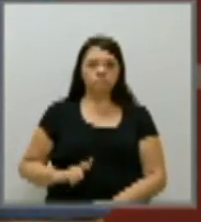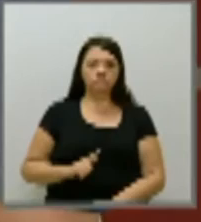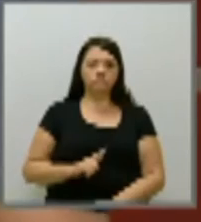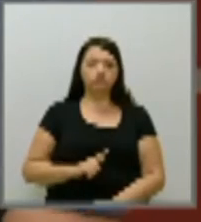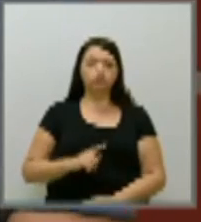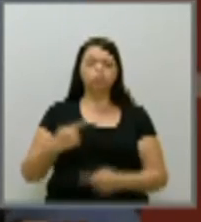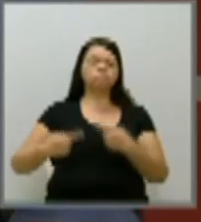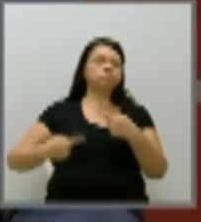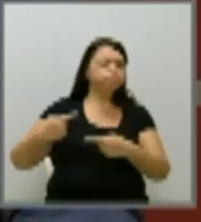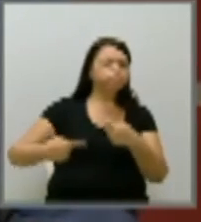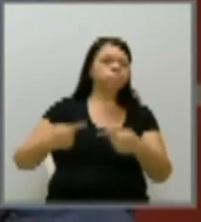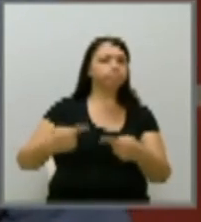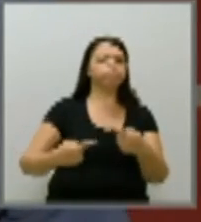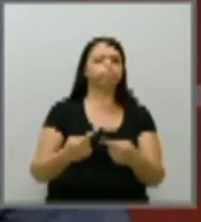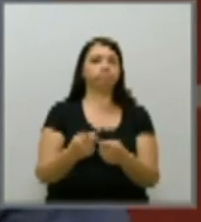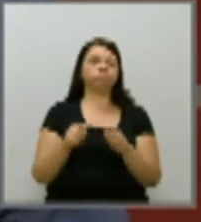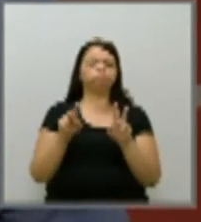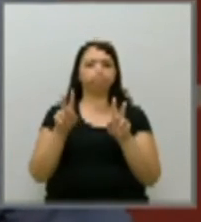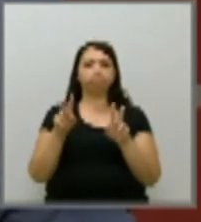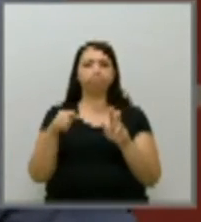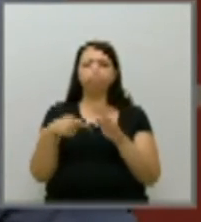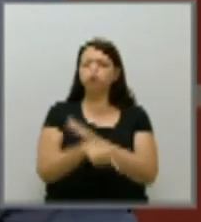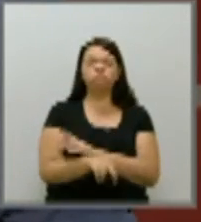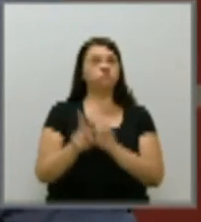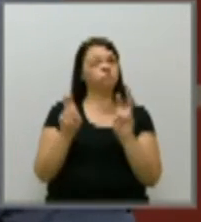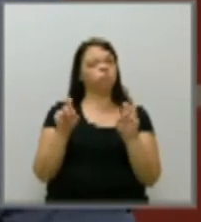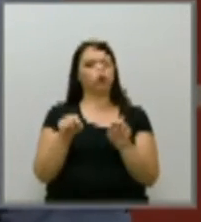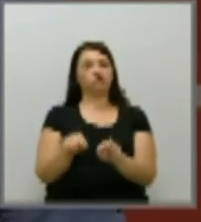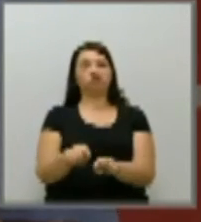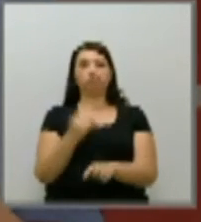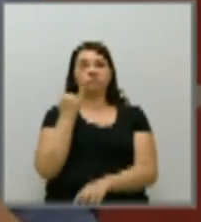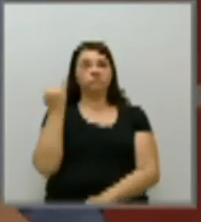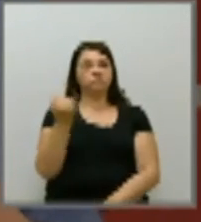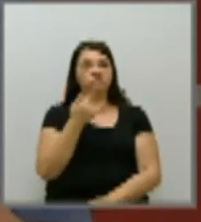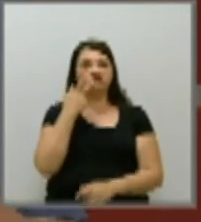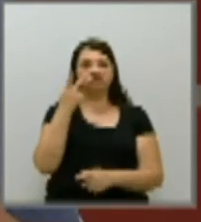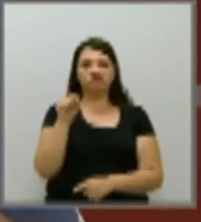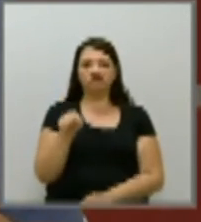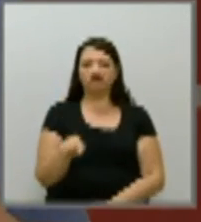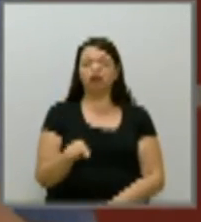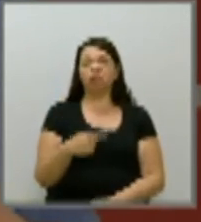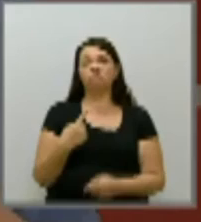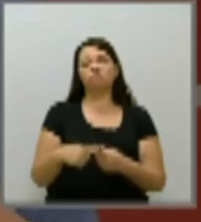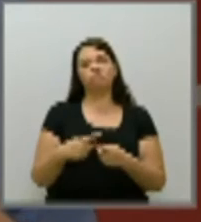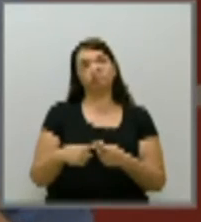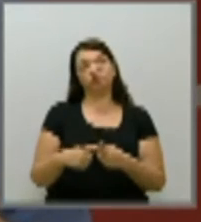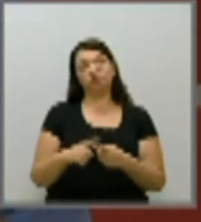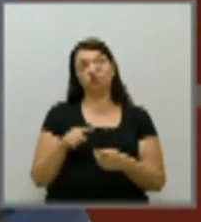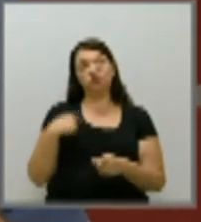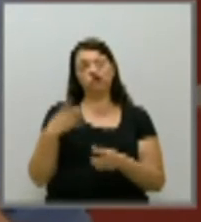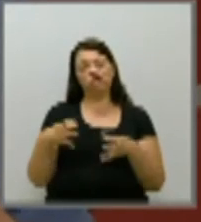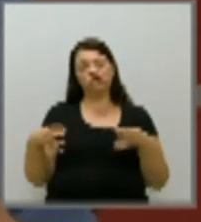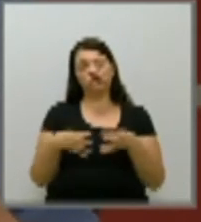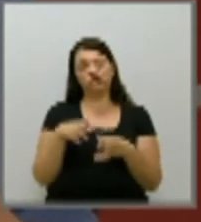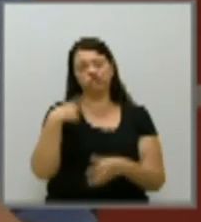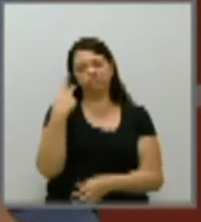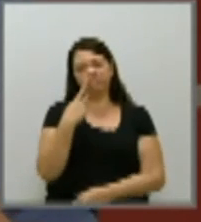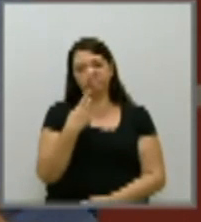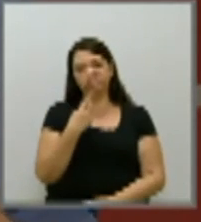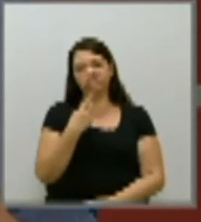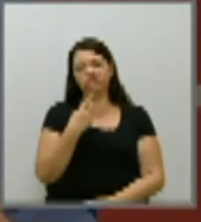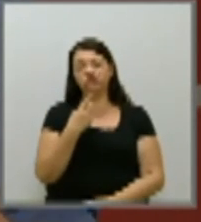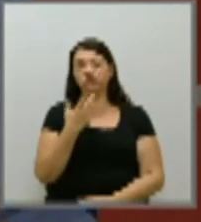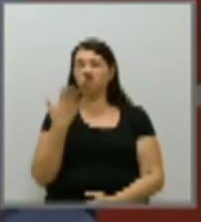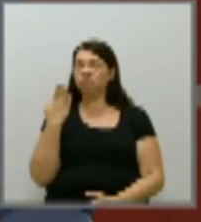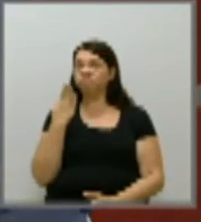debate profundamente isso, e é importante que se coloque, né? Principalmente porque a gente enquanto partido, a gente faz uma